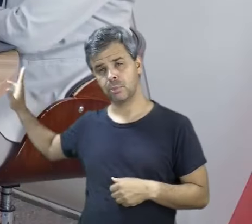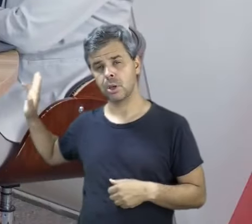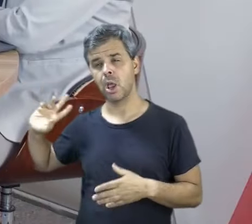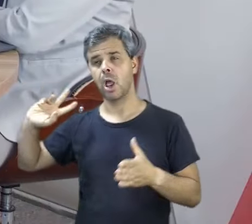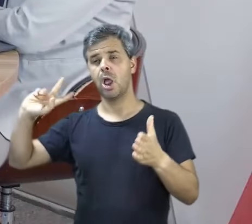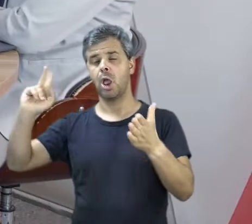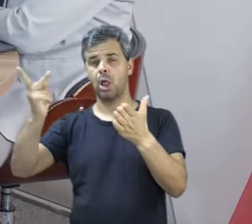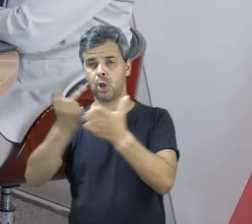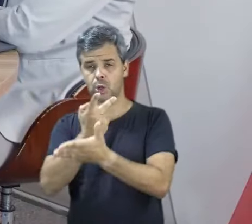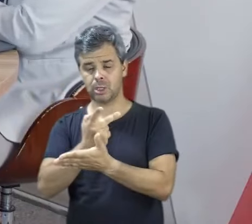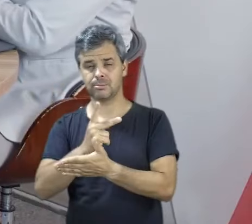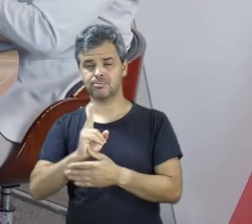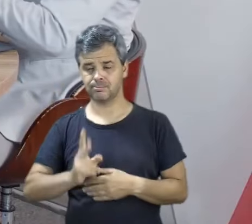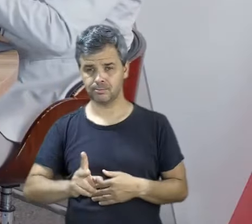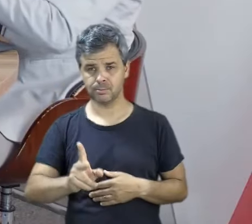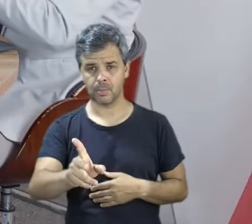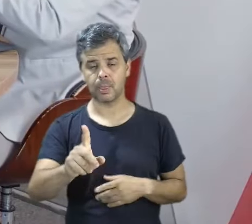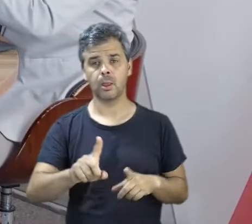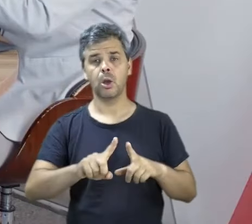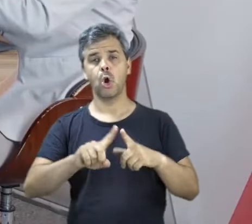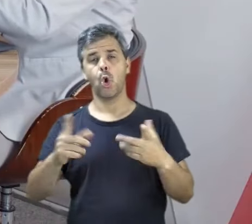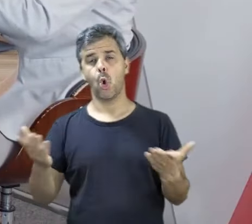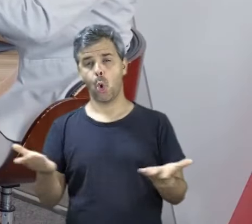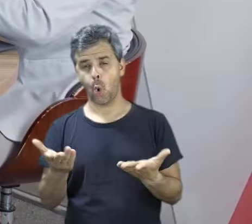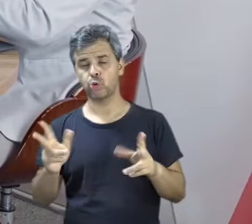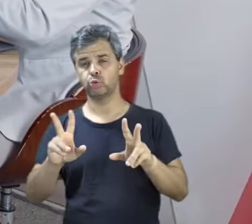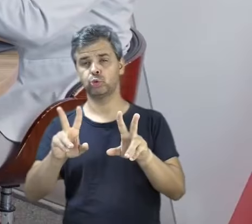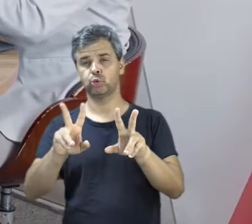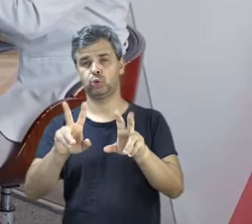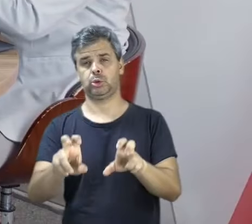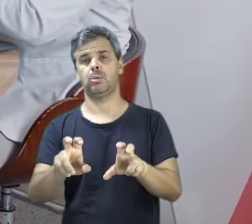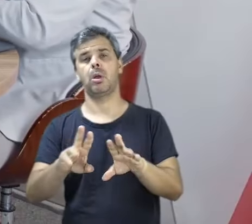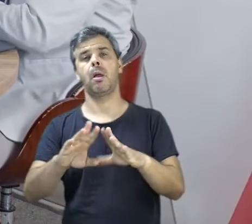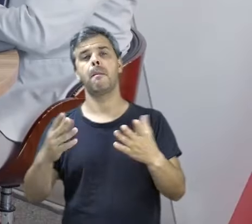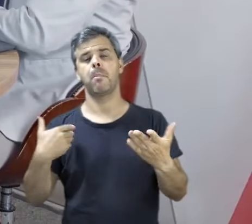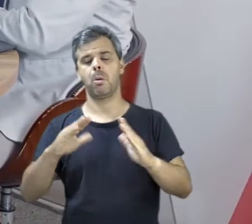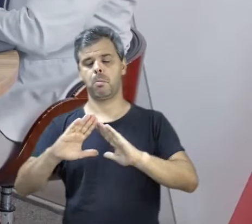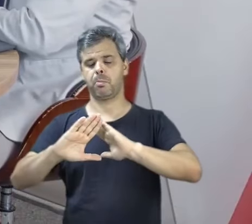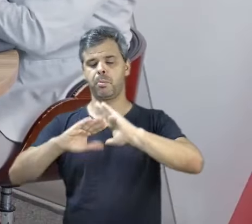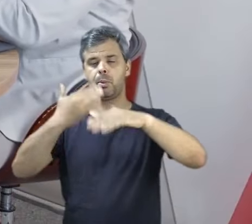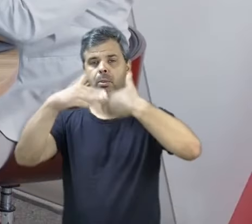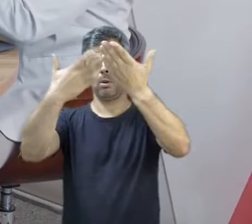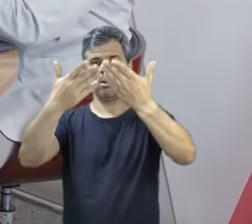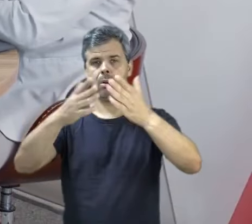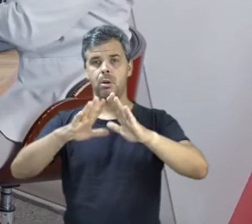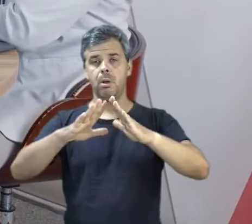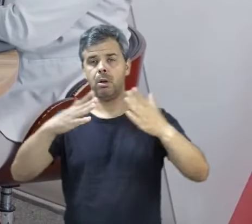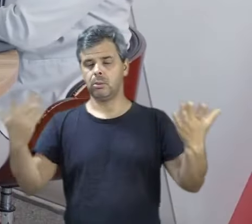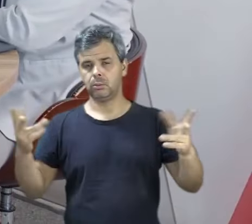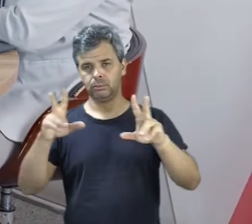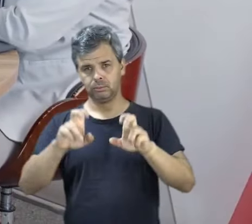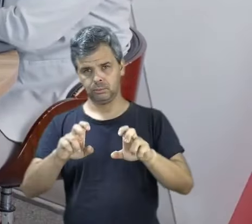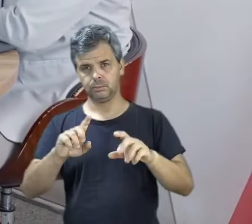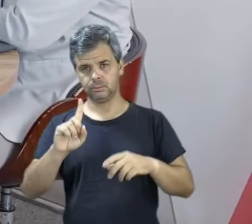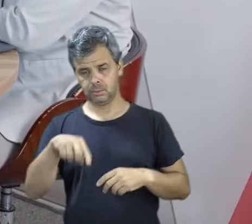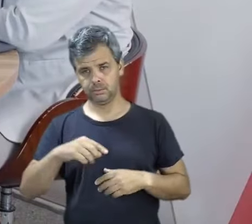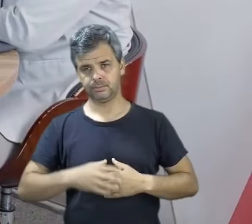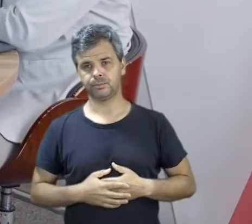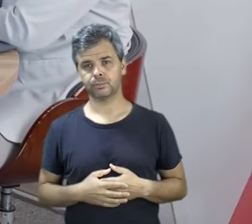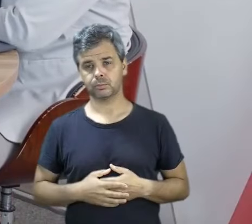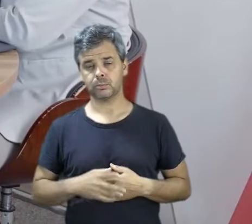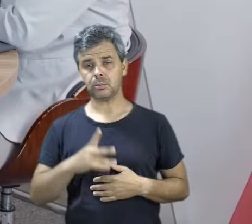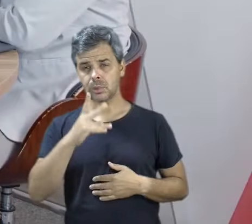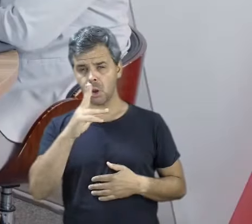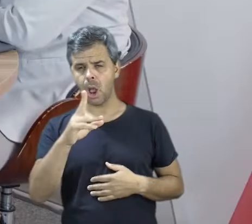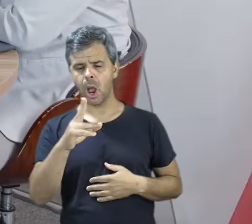só ter dado continuidade e provavelmente hoje as pautas já seriam mais avançadas ainda, né? Seriam outras pautas, né? Eu acho que